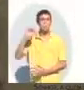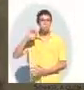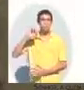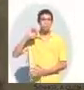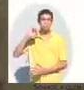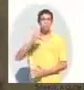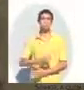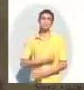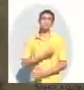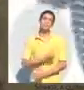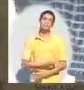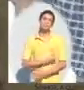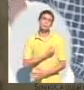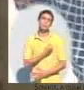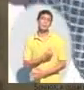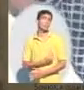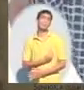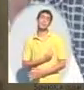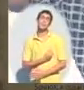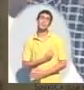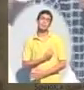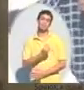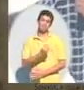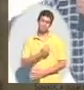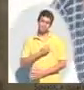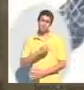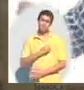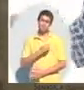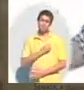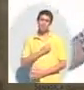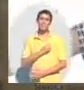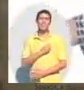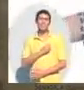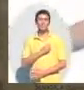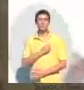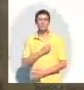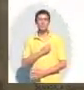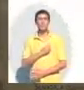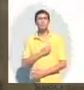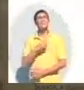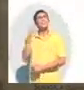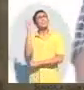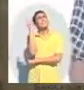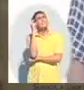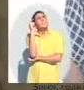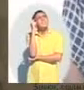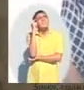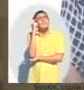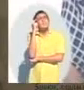Puxa vida, quantos casos de famílias inteiras que poderiam ser curadas e